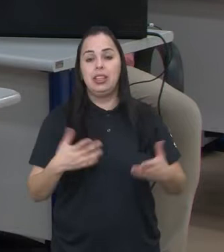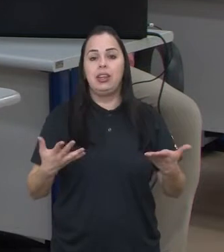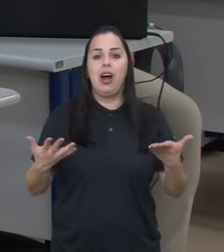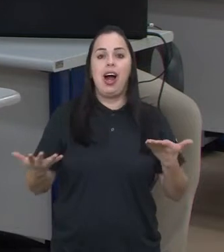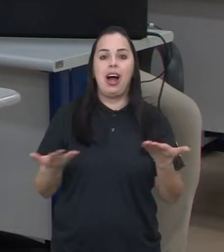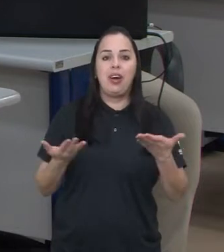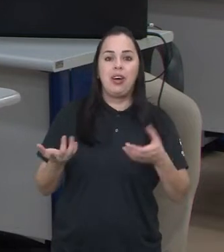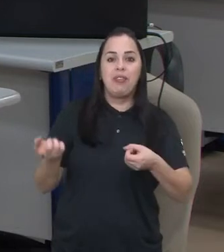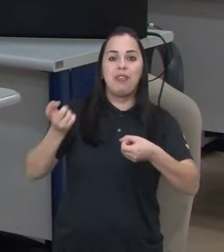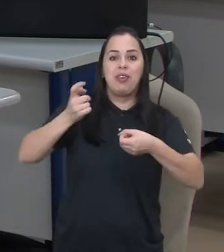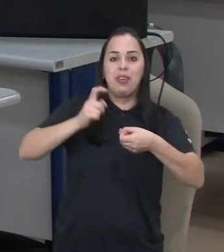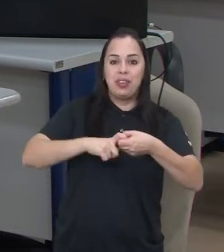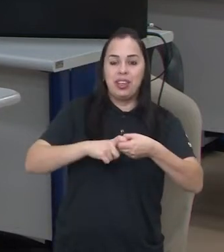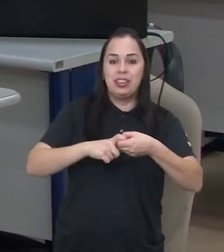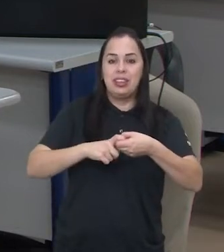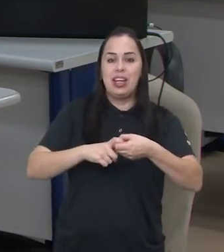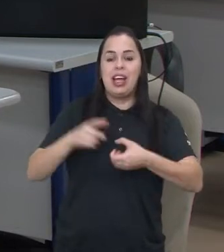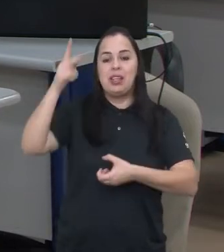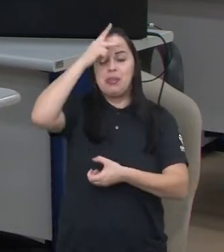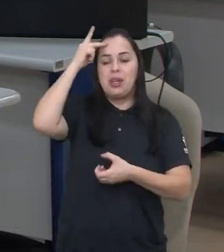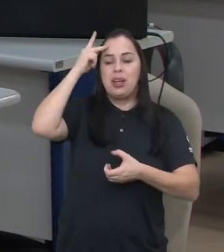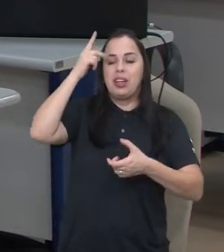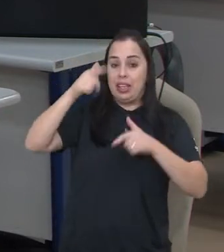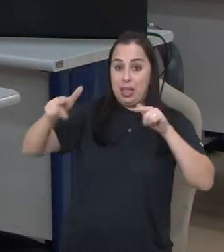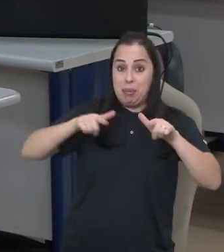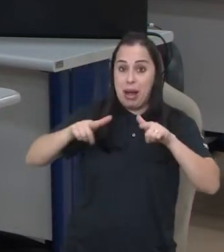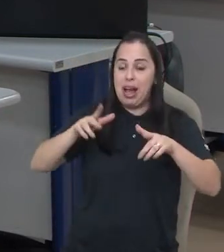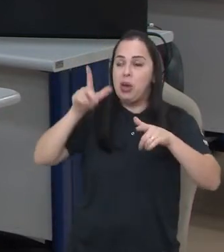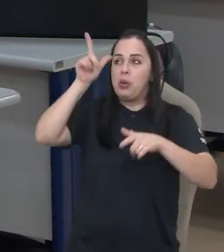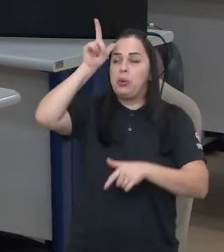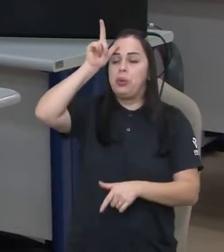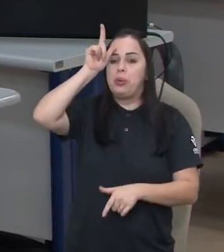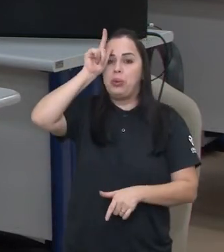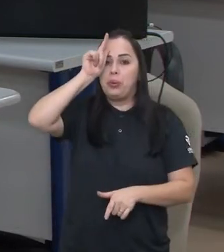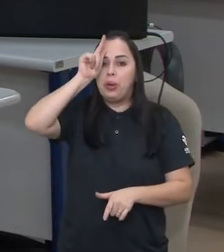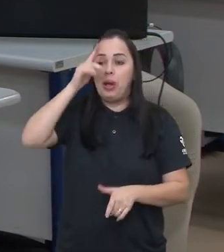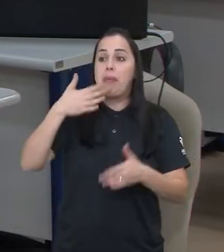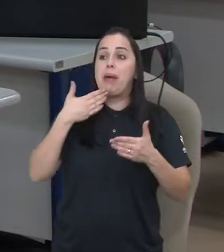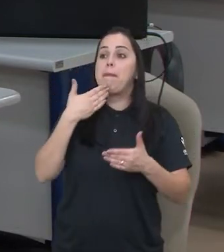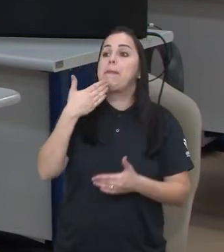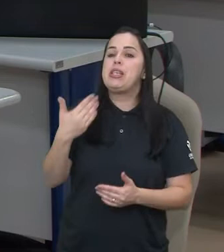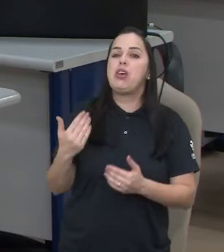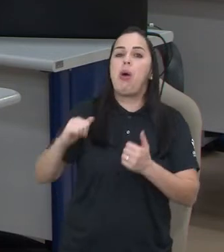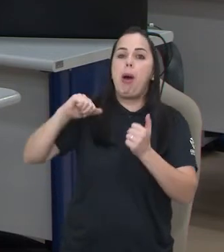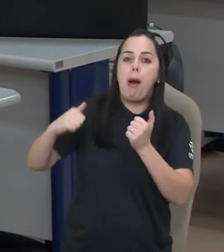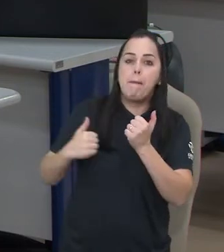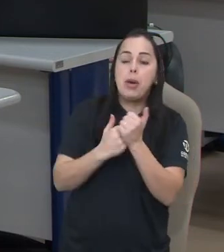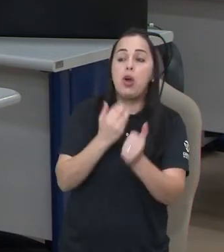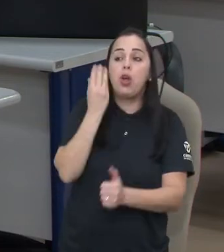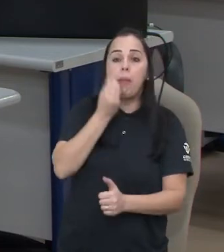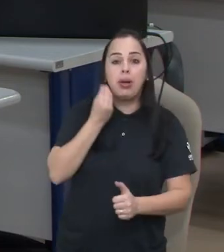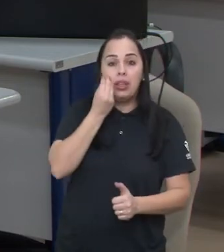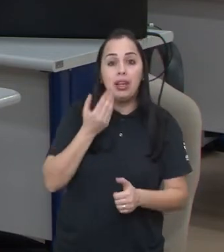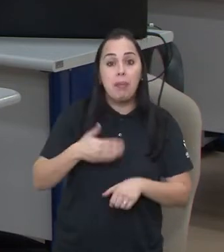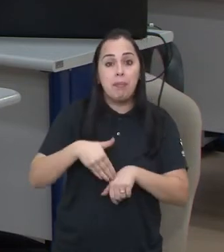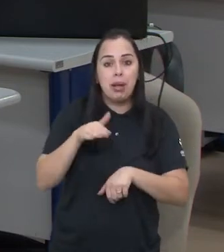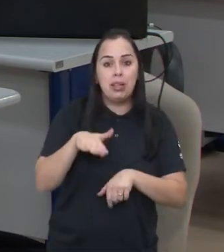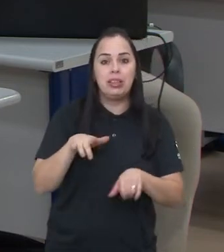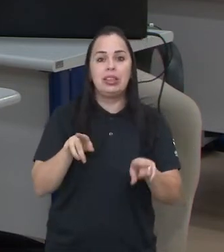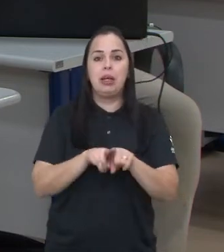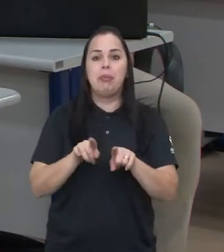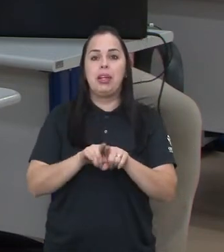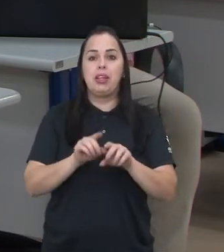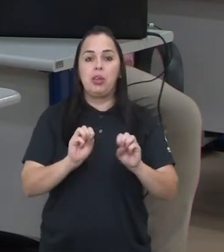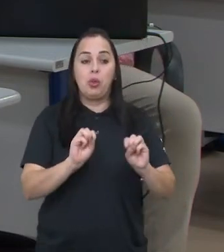quem trabalha na área tem sentido um alívio. Ainda assim, o pedido é por mais apoio e oportunidades. Mesmo com a realização